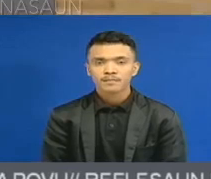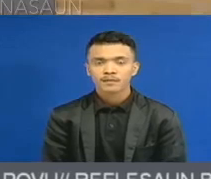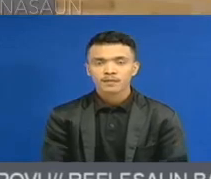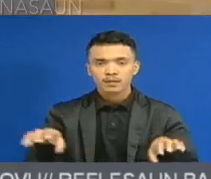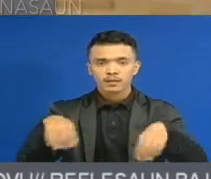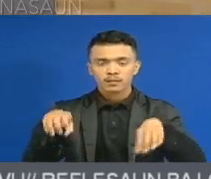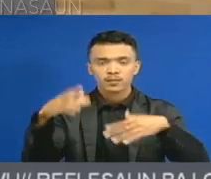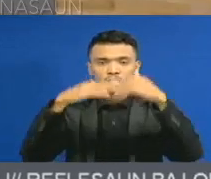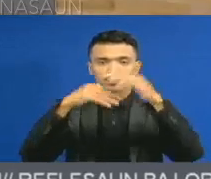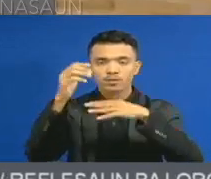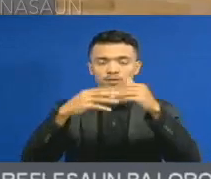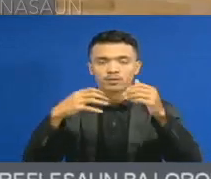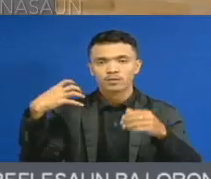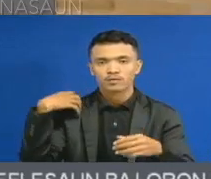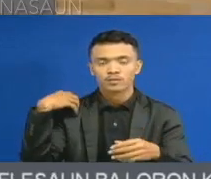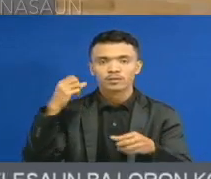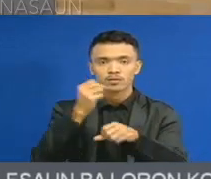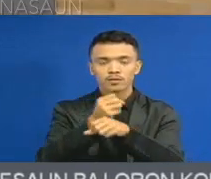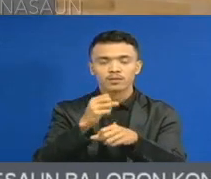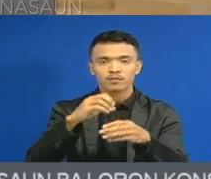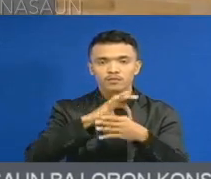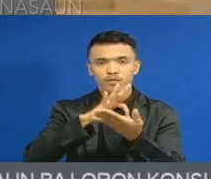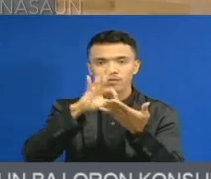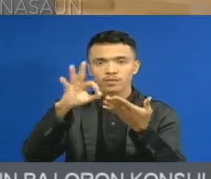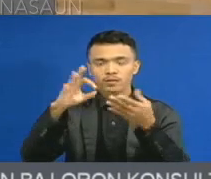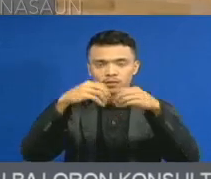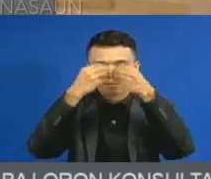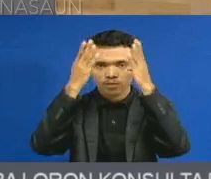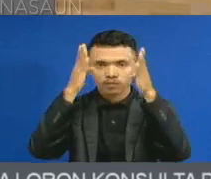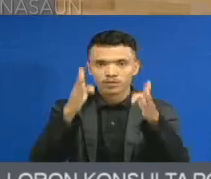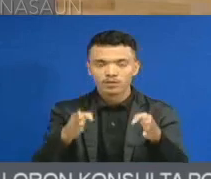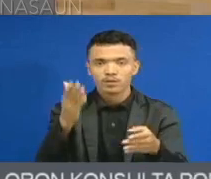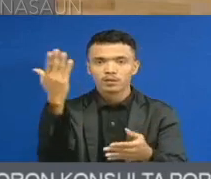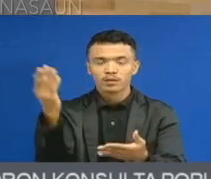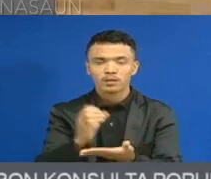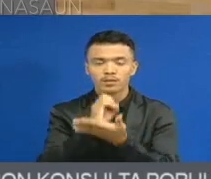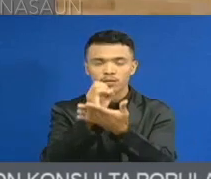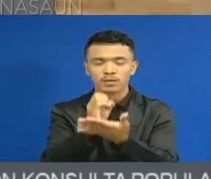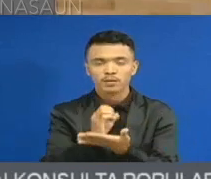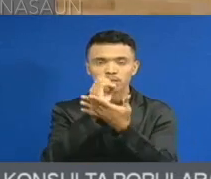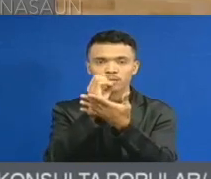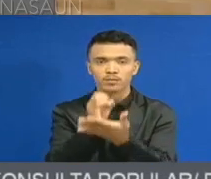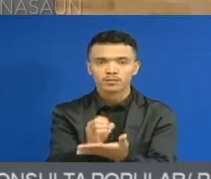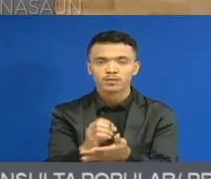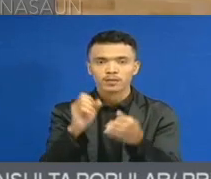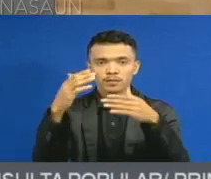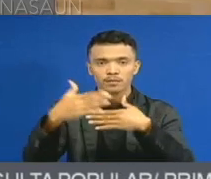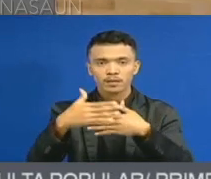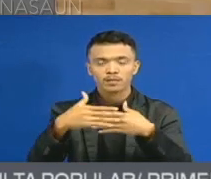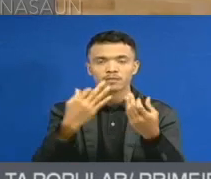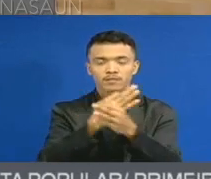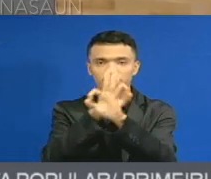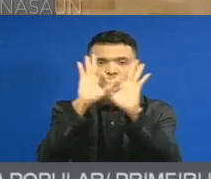Projeto Construção Edifício Formação Professores e a Região Administrativa Especial Oikusiambenu, BESIC